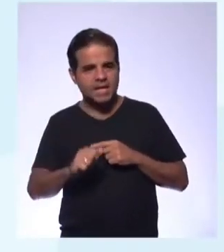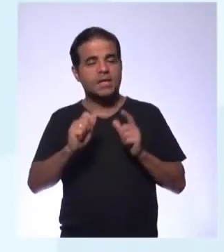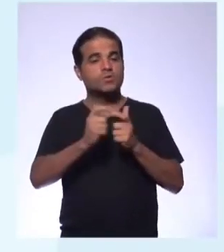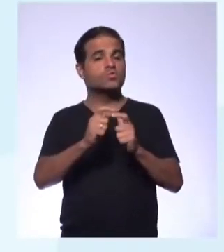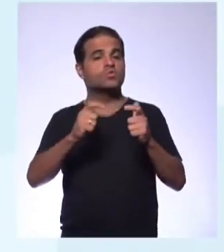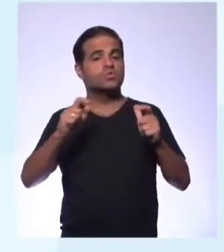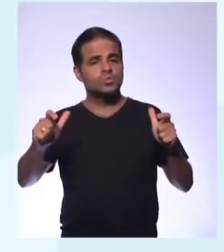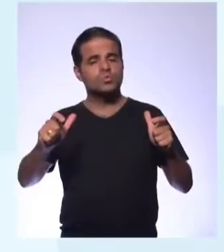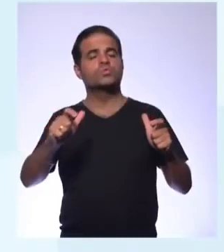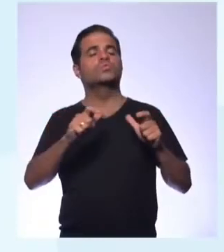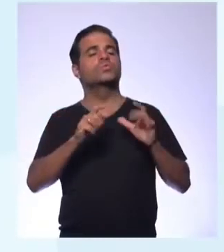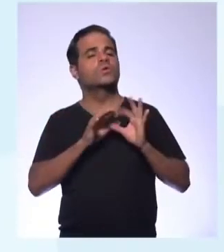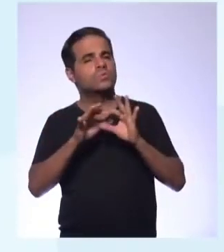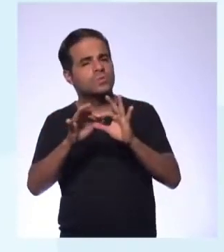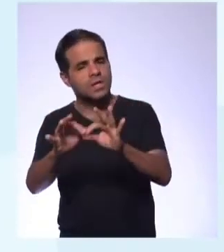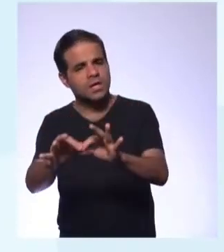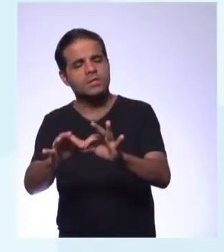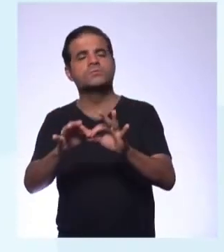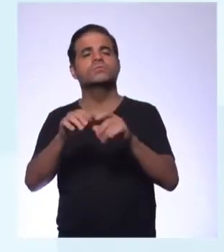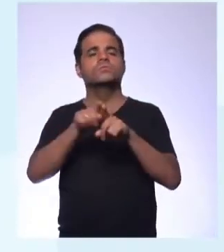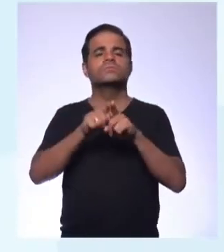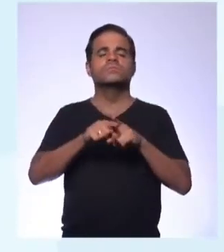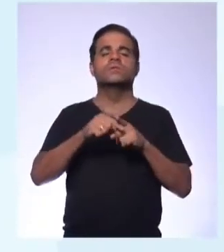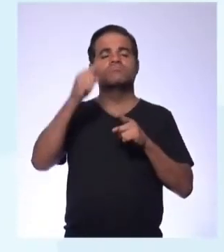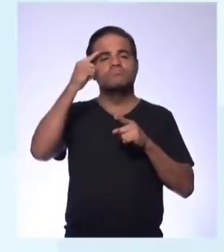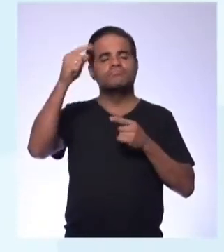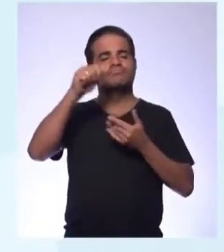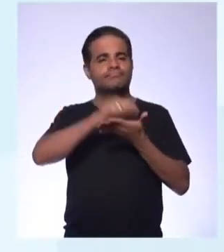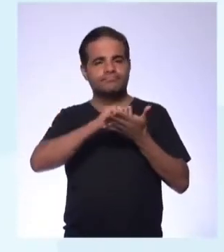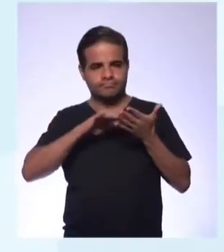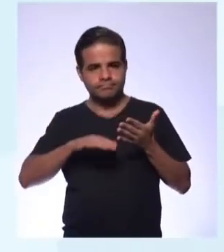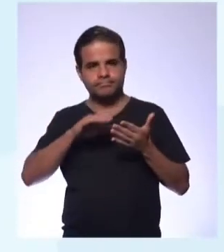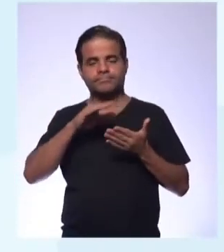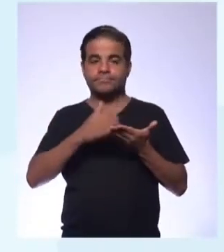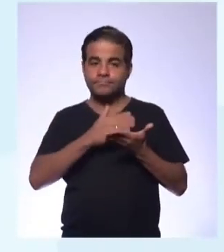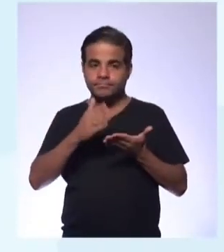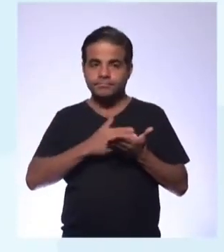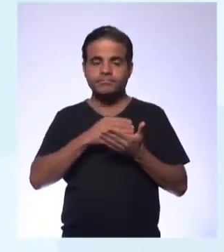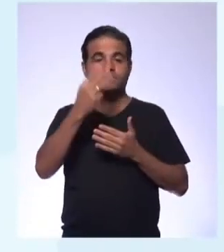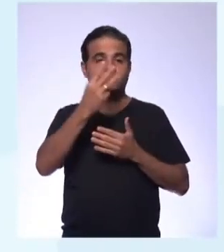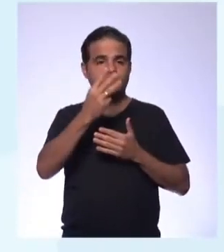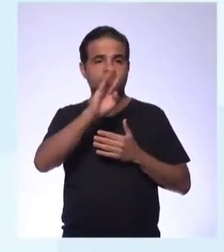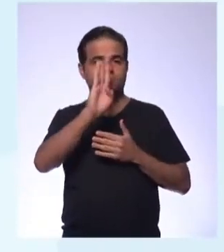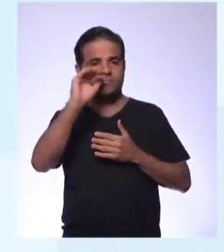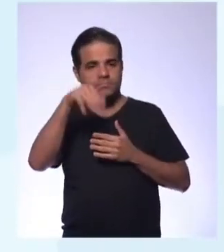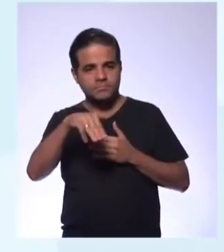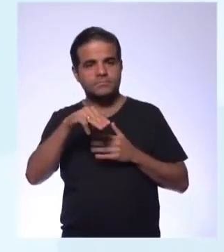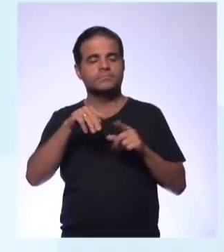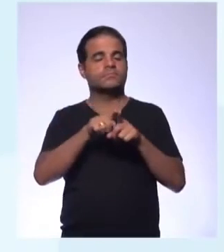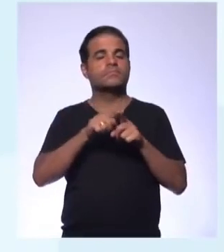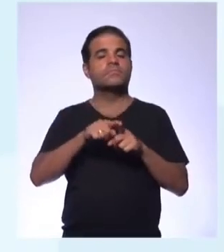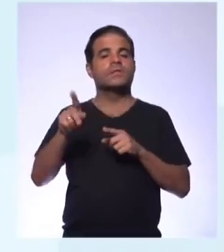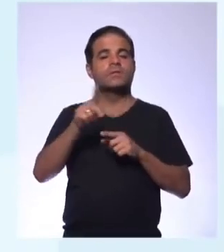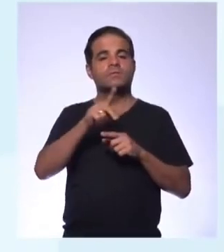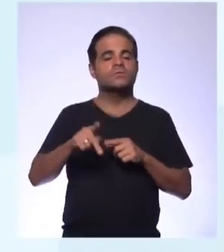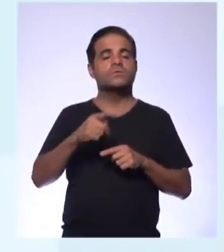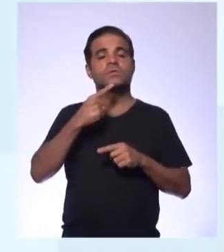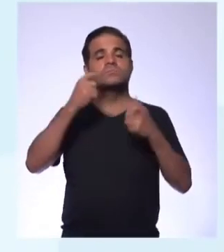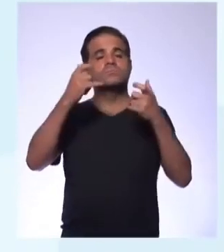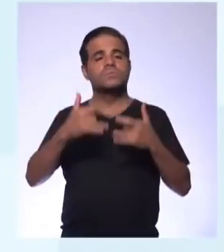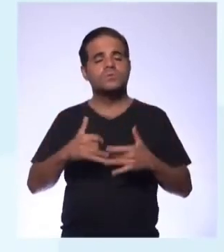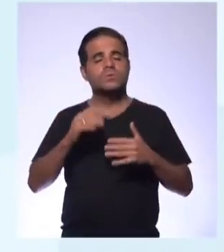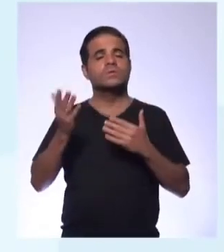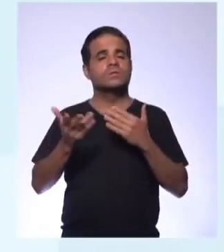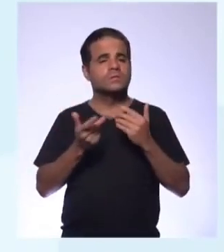e contexto de produção a partir das atividades do caderno do aluno do terceiro bimestre e, como a professora falou, com as habilidades